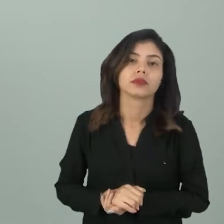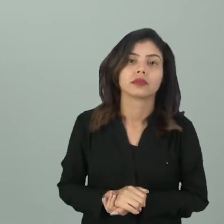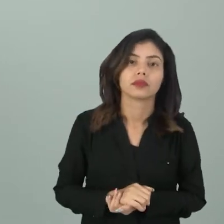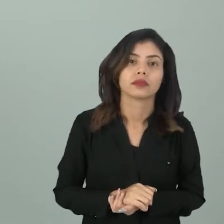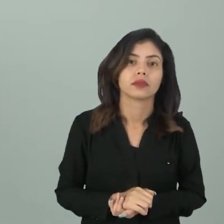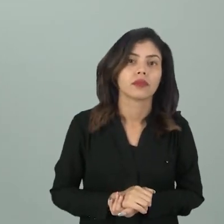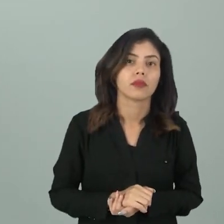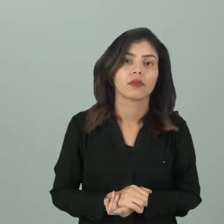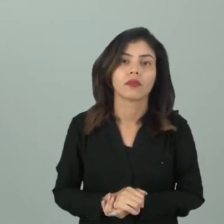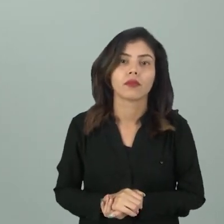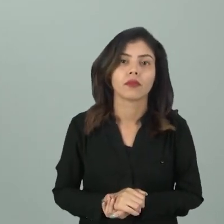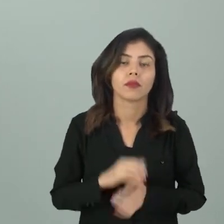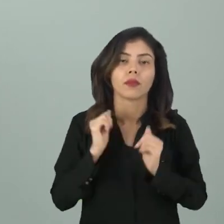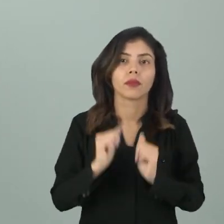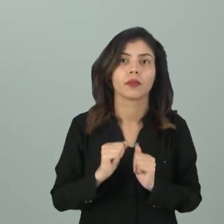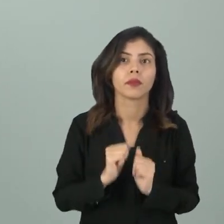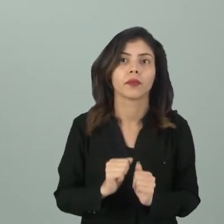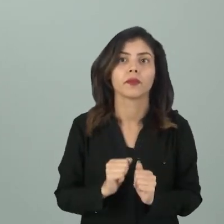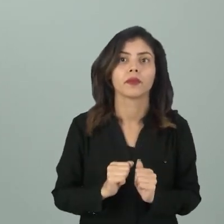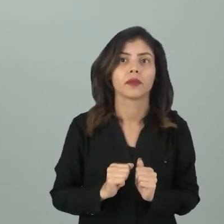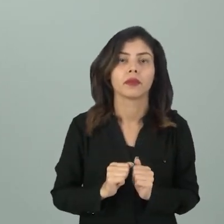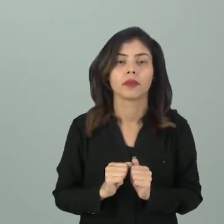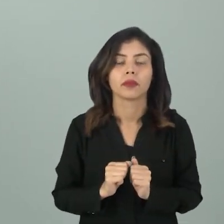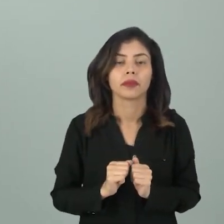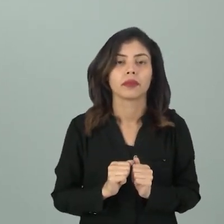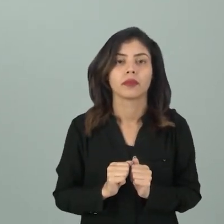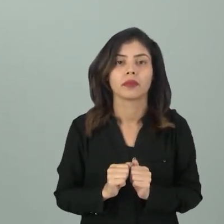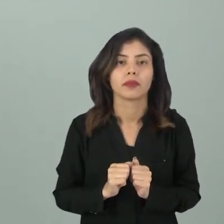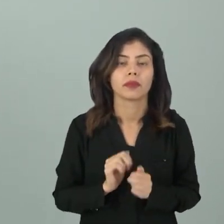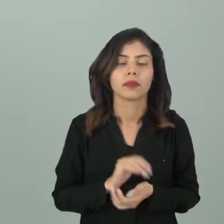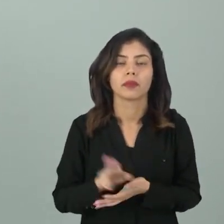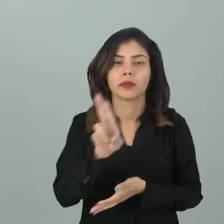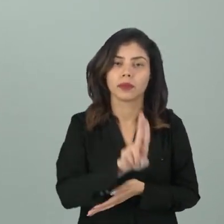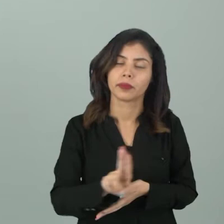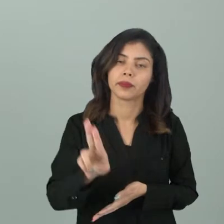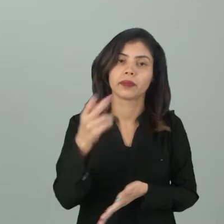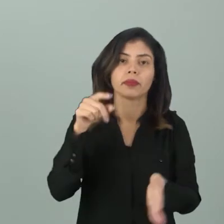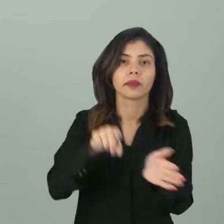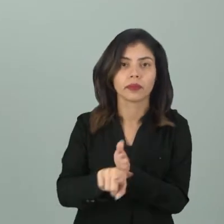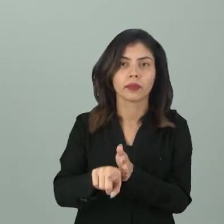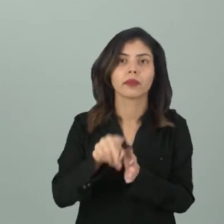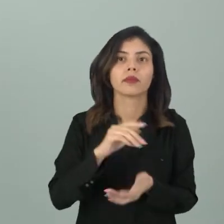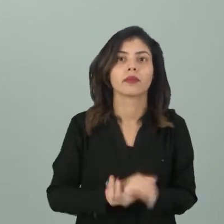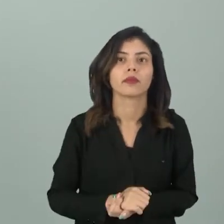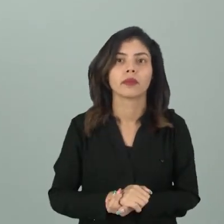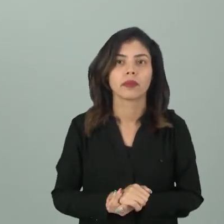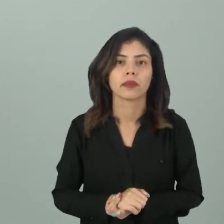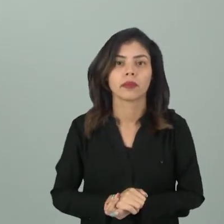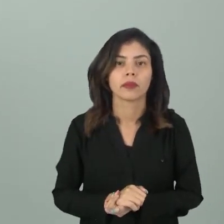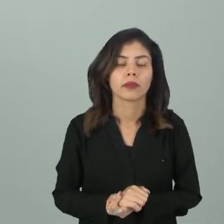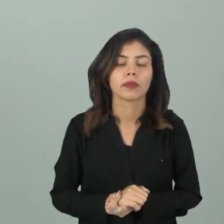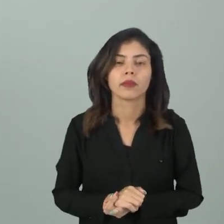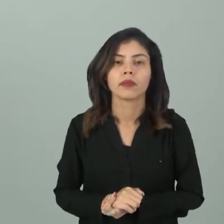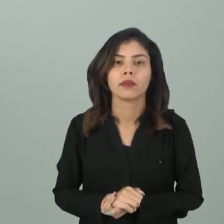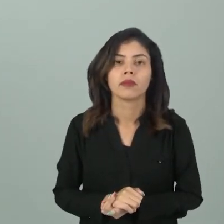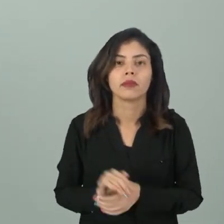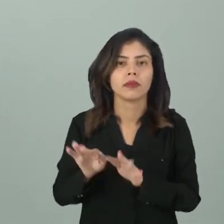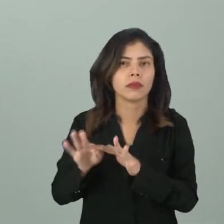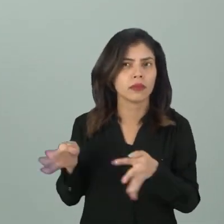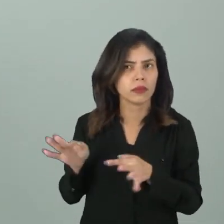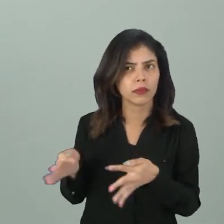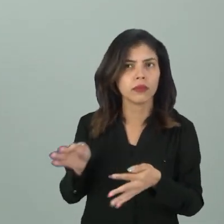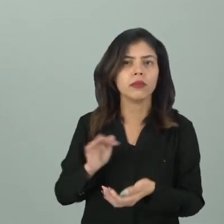aí possa ser que você irá utilizar um questionário, um